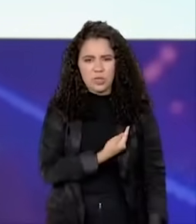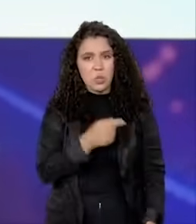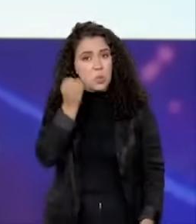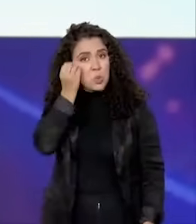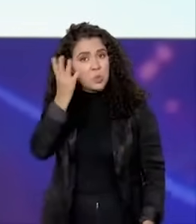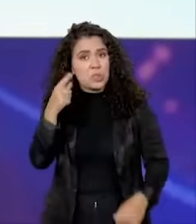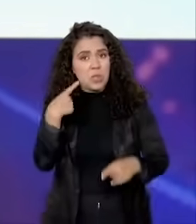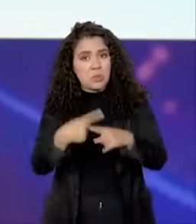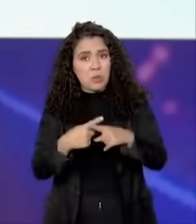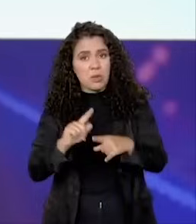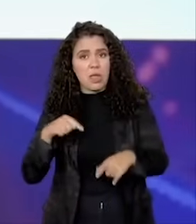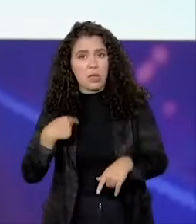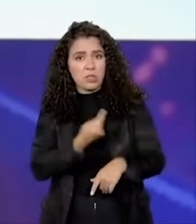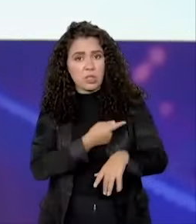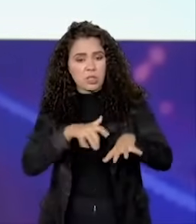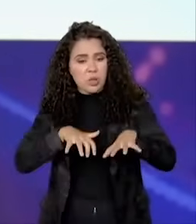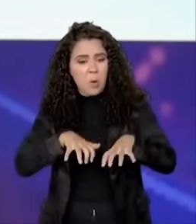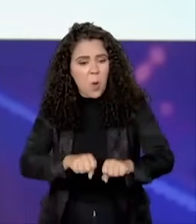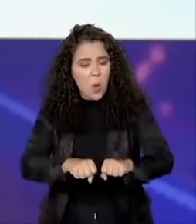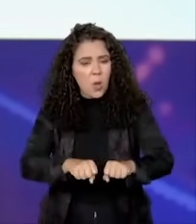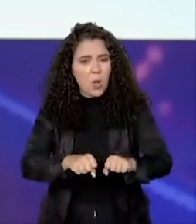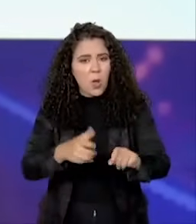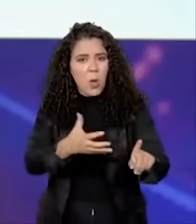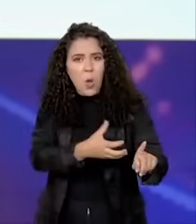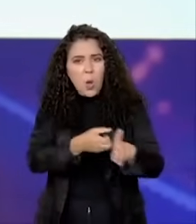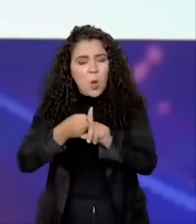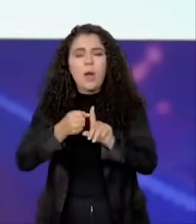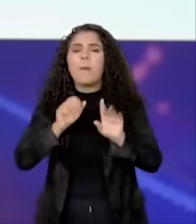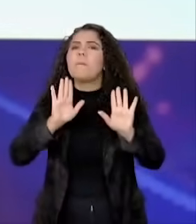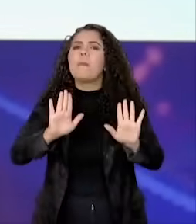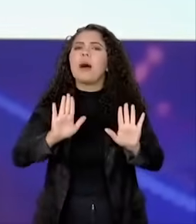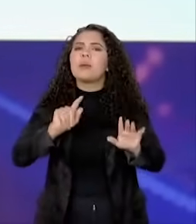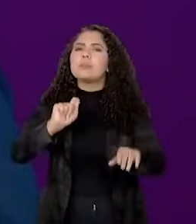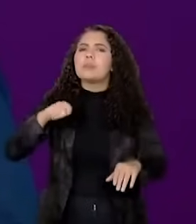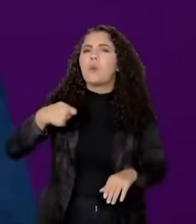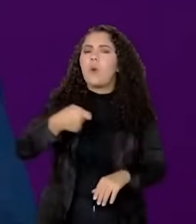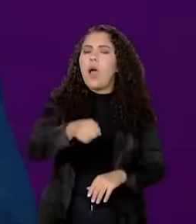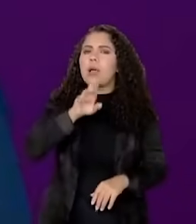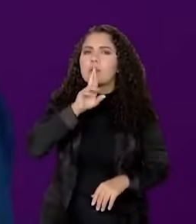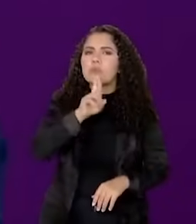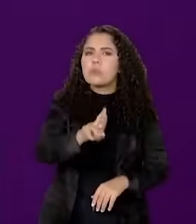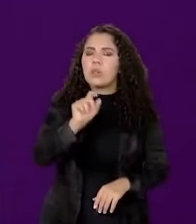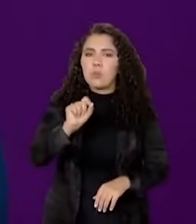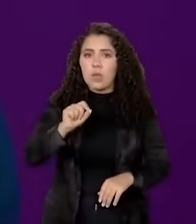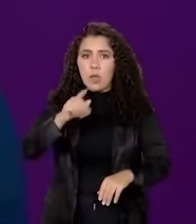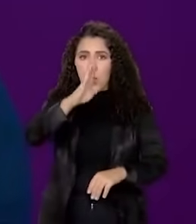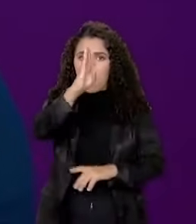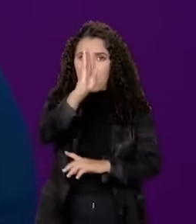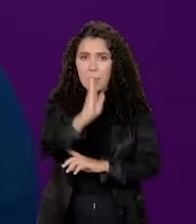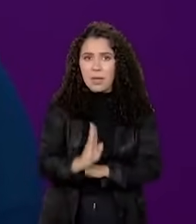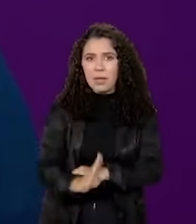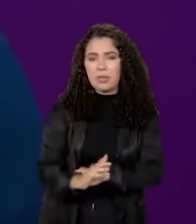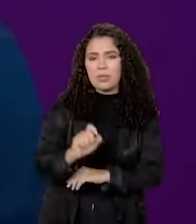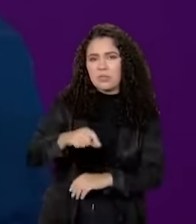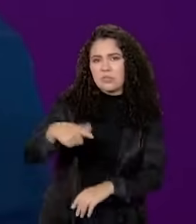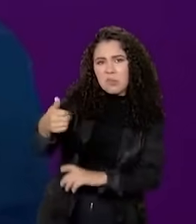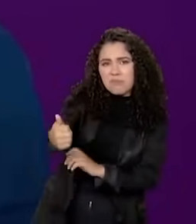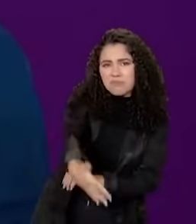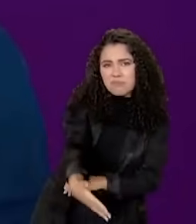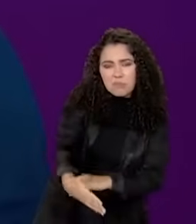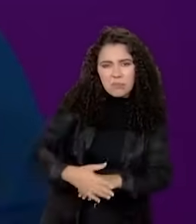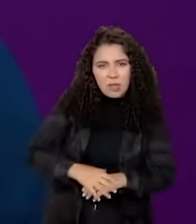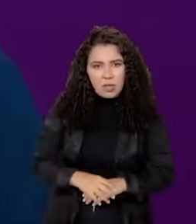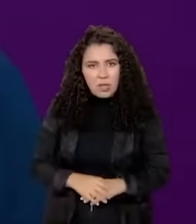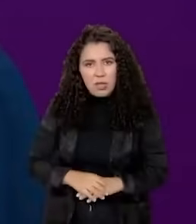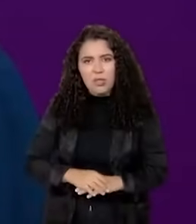colonizado, mas isso é resultado, que eu dizia, de um país com complexo de vira-lata. Nada que a